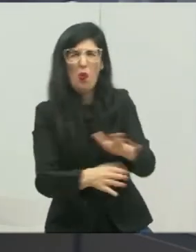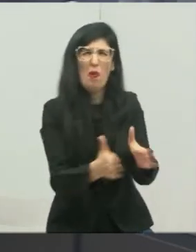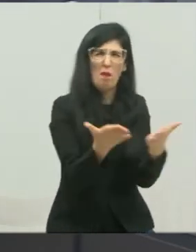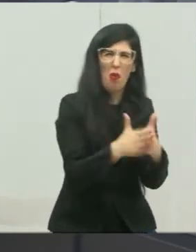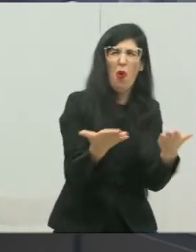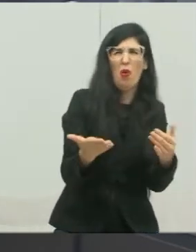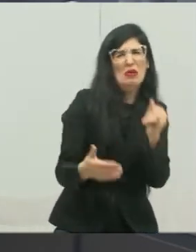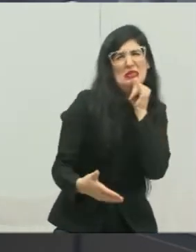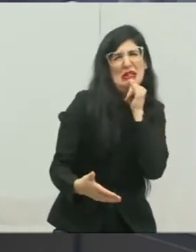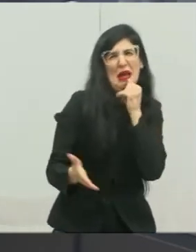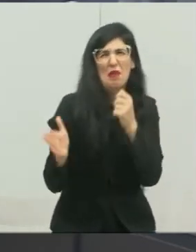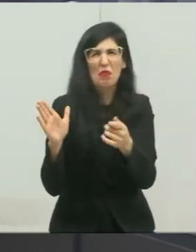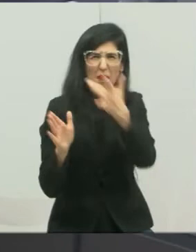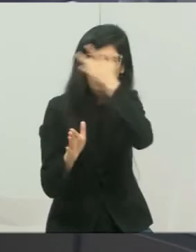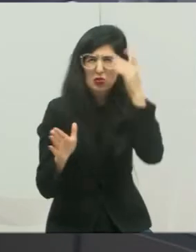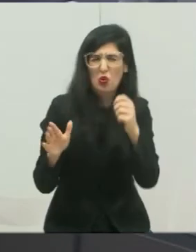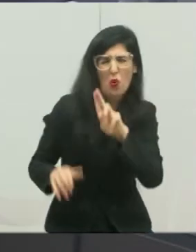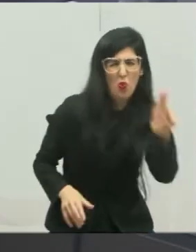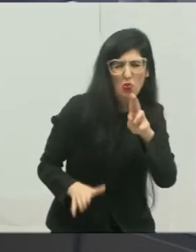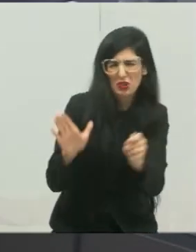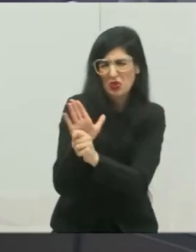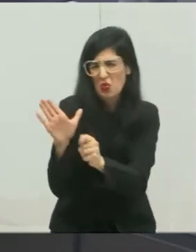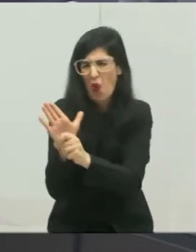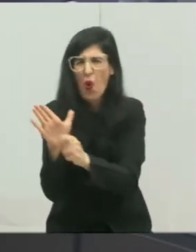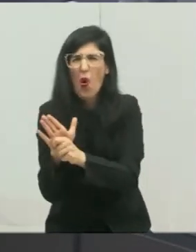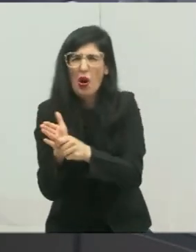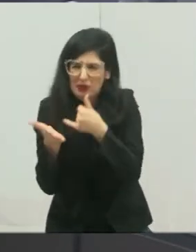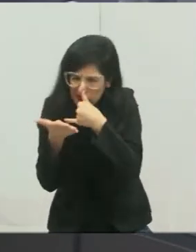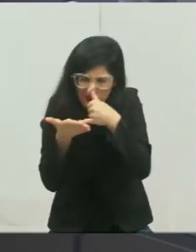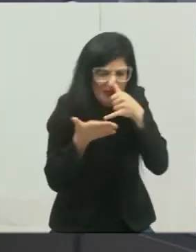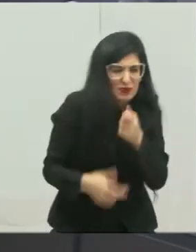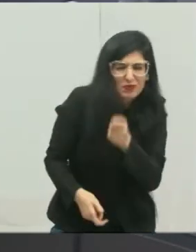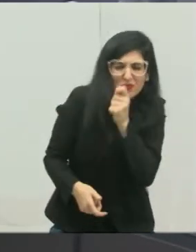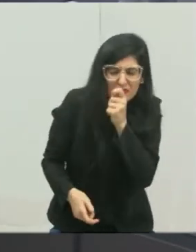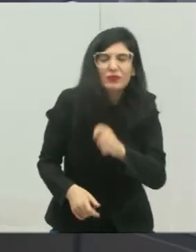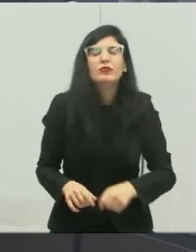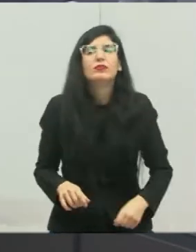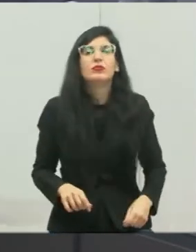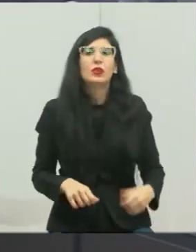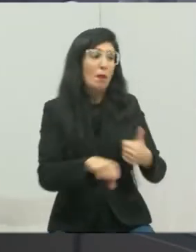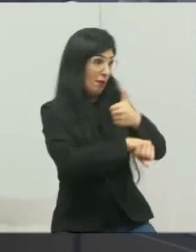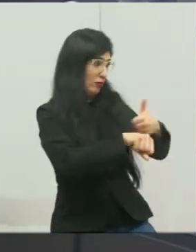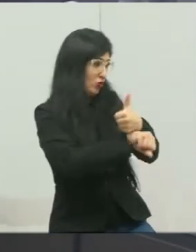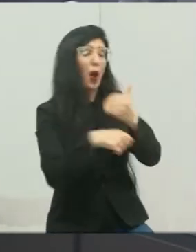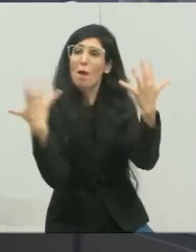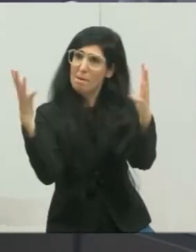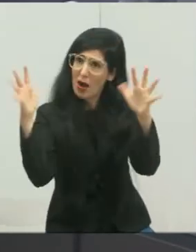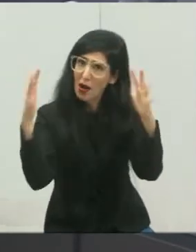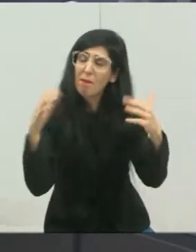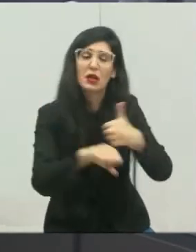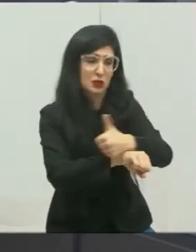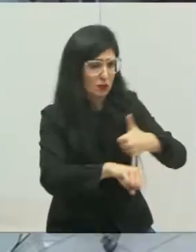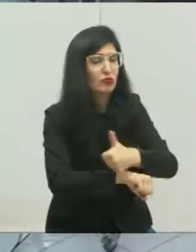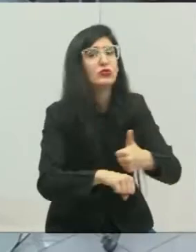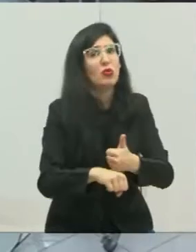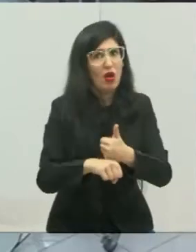quanto eles trabalham e se dedicam para tirar essas pessoas em situação de rua, principalmente nesse momento de pandemia.